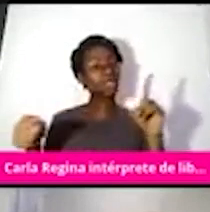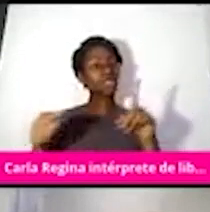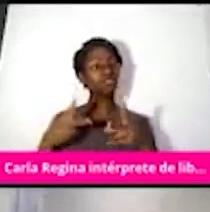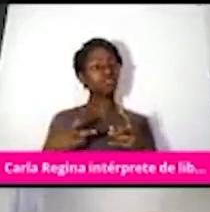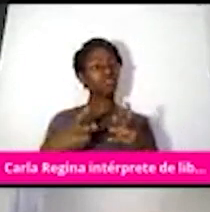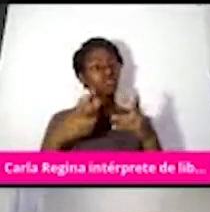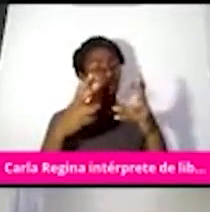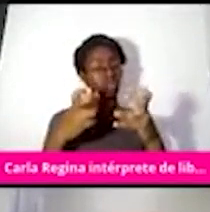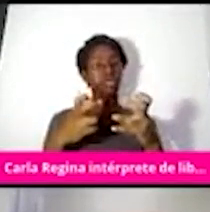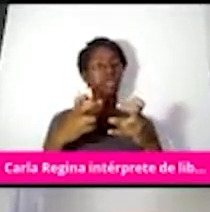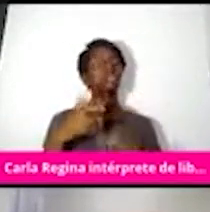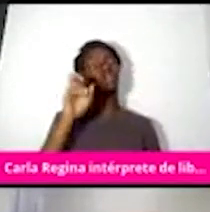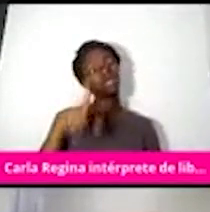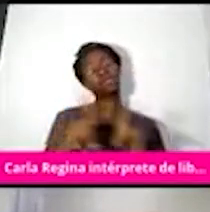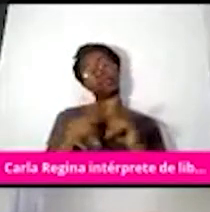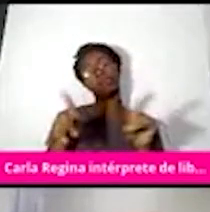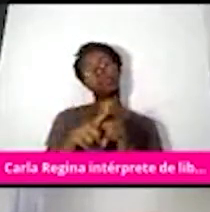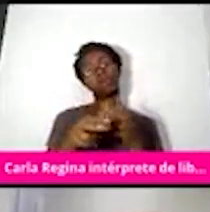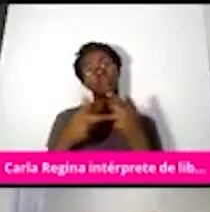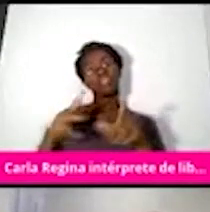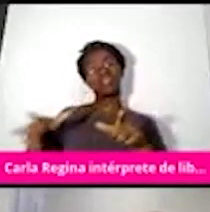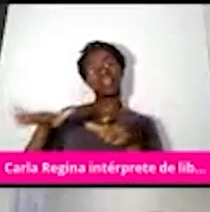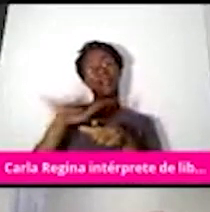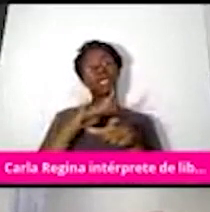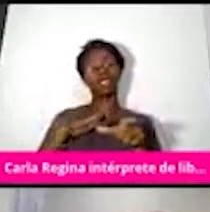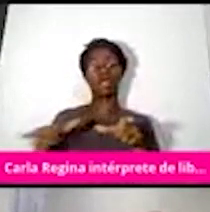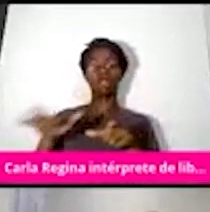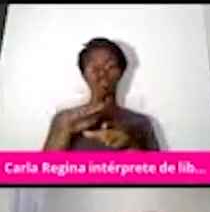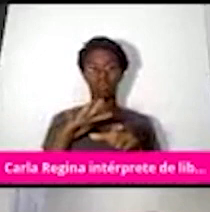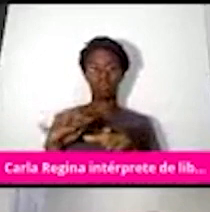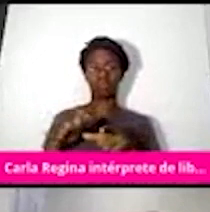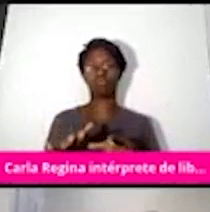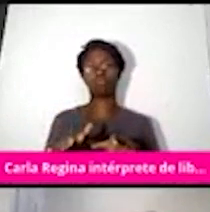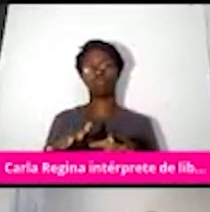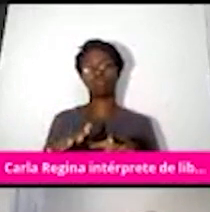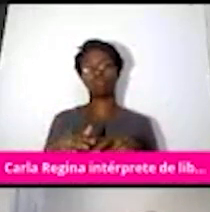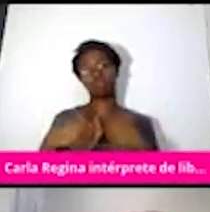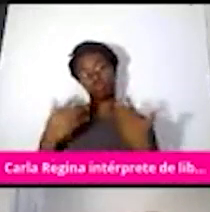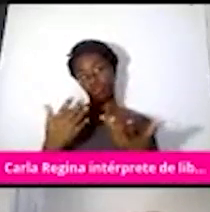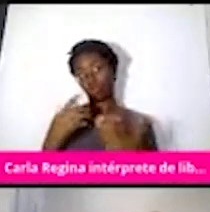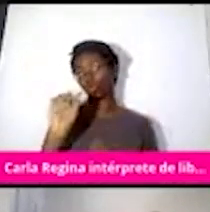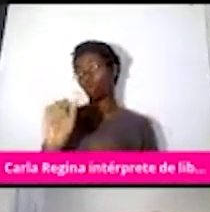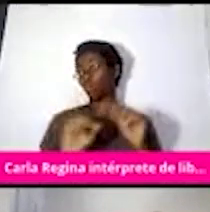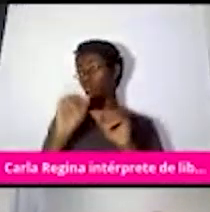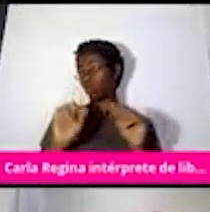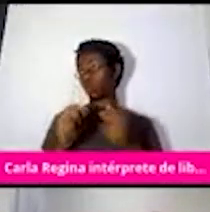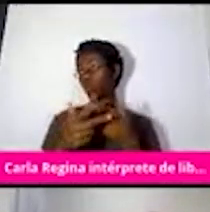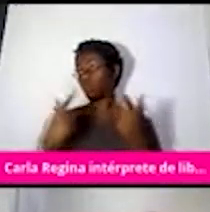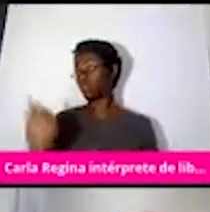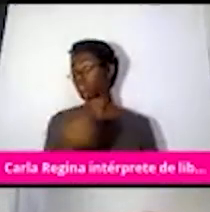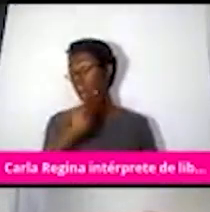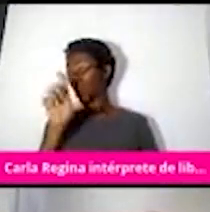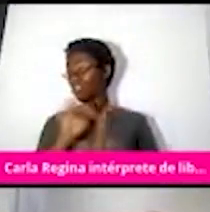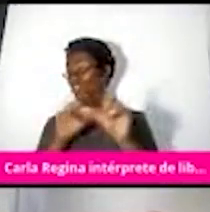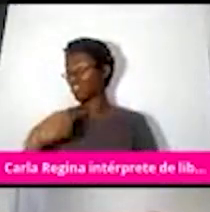causados por fatores ambientais você já são causados por decisões que Nós escolhemos para as nossas